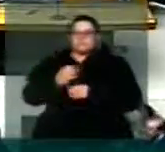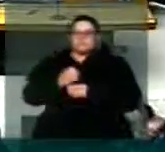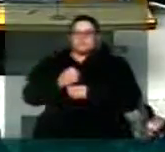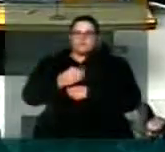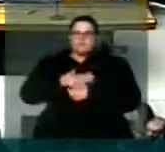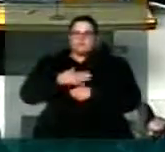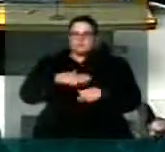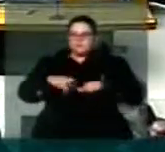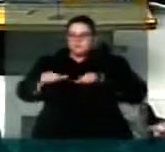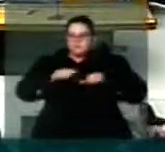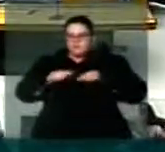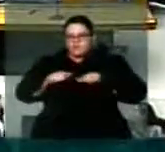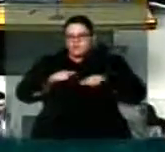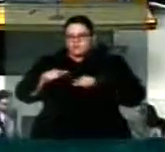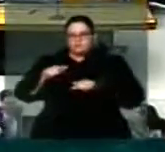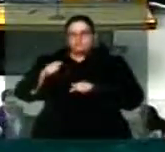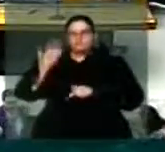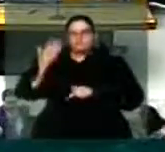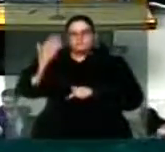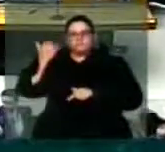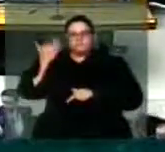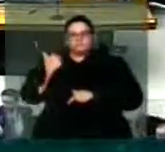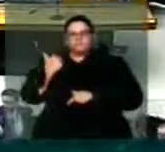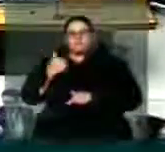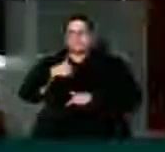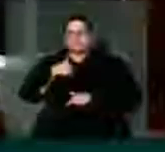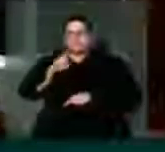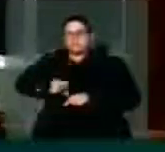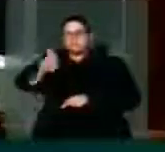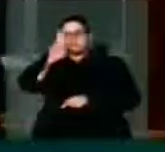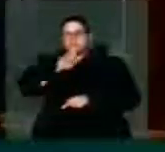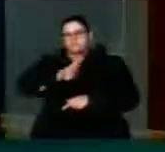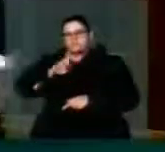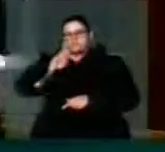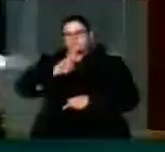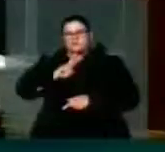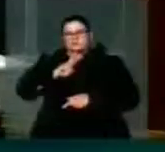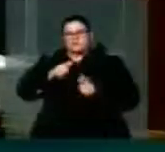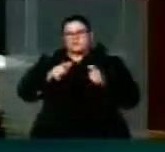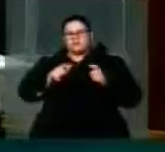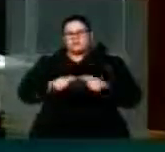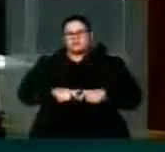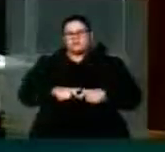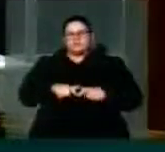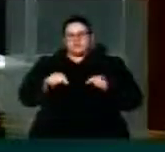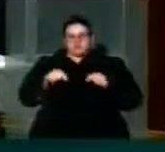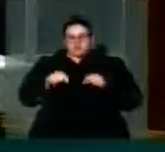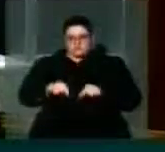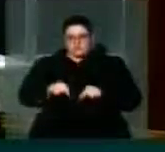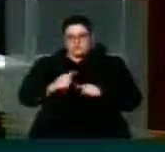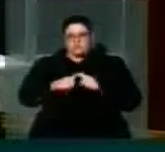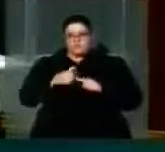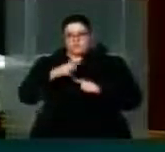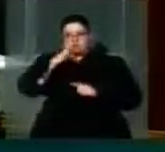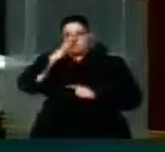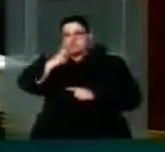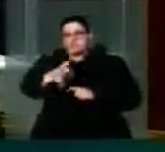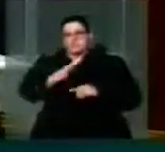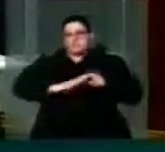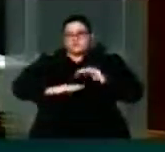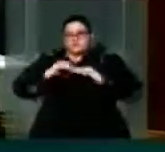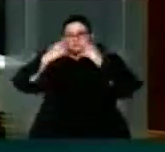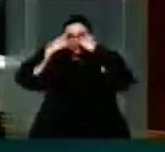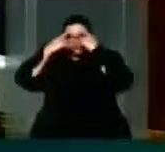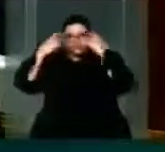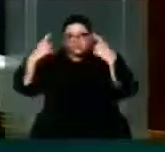usei o espaço dessa tribuna para denunciar o crescimento da criminalidade e da violência em nosso